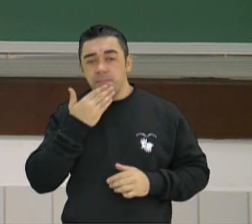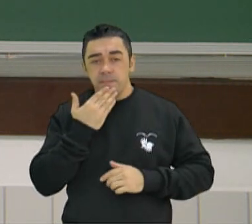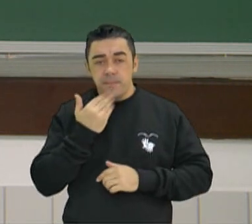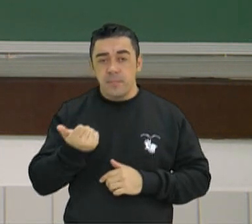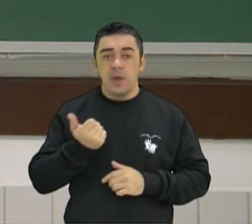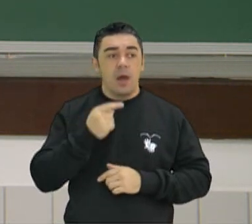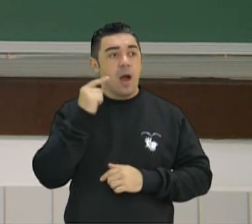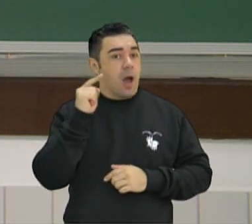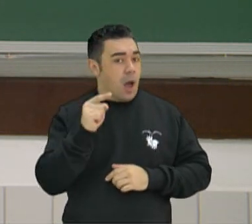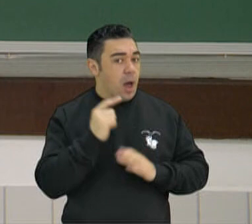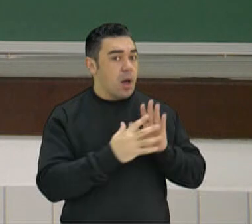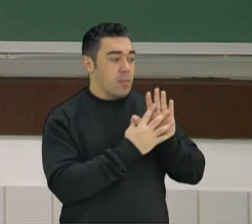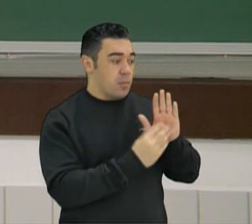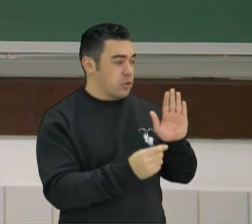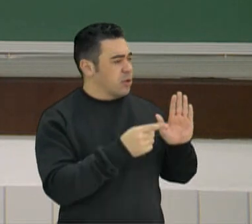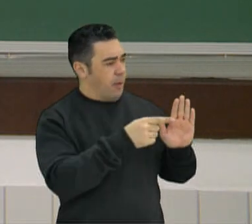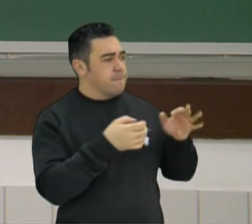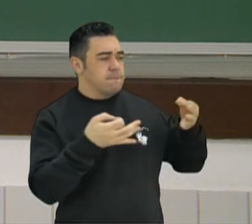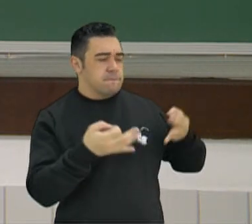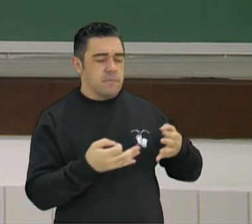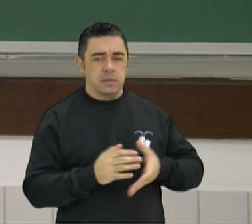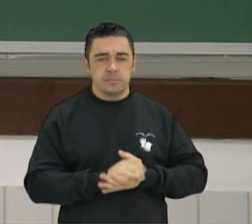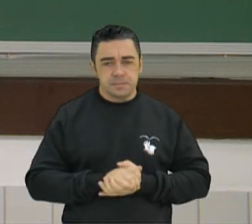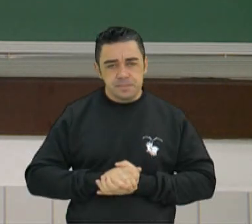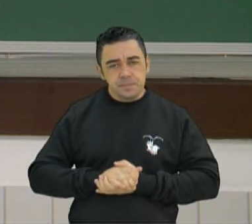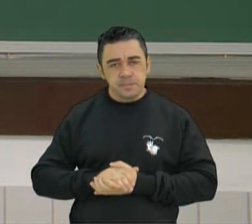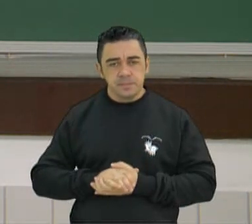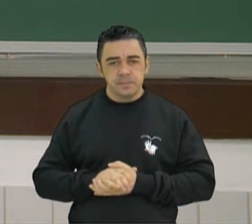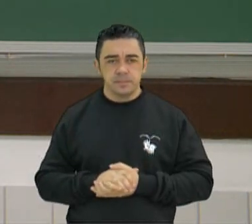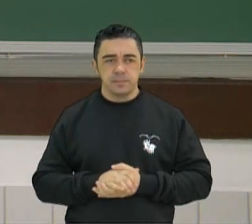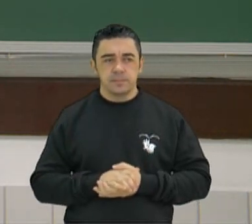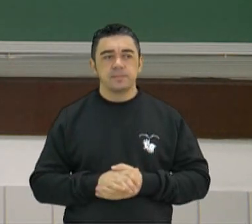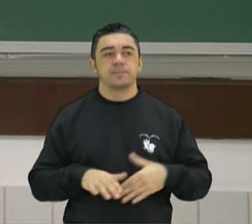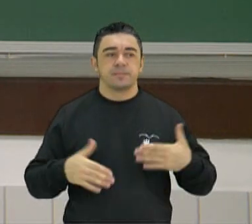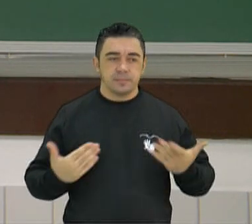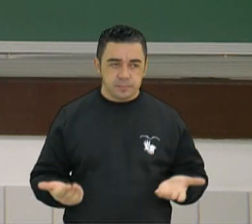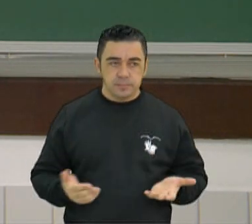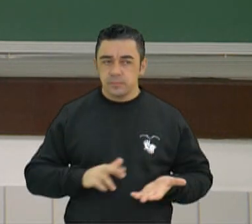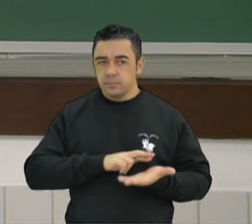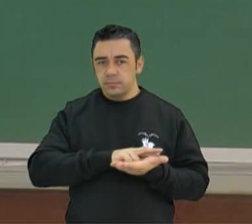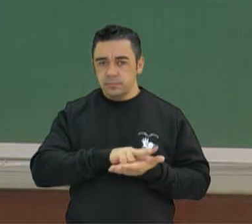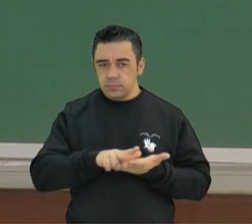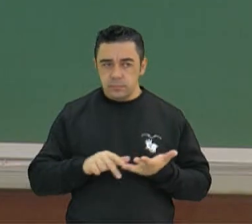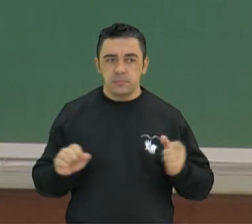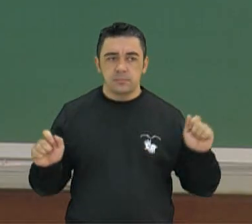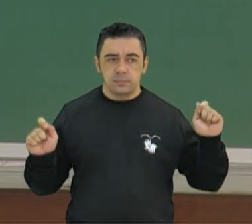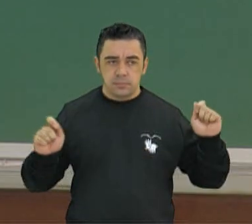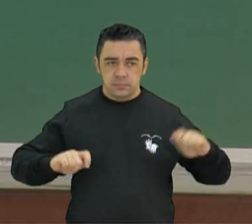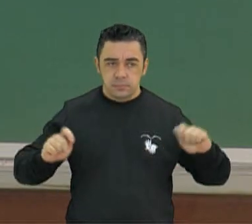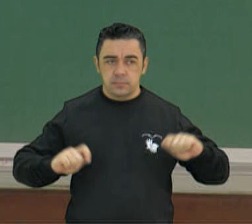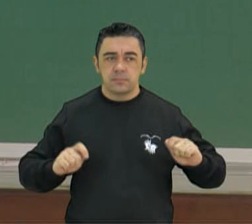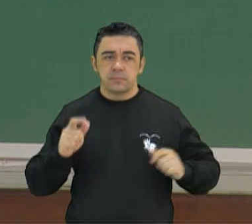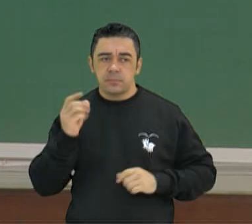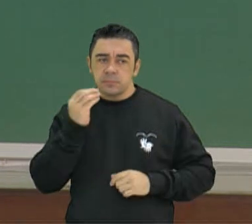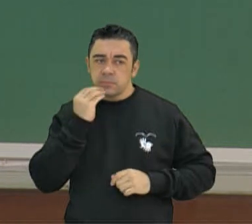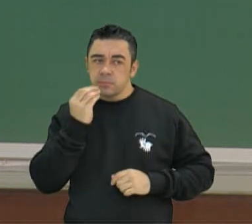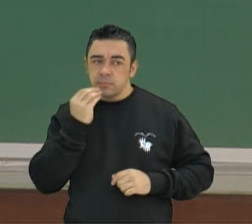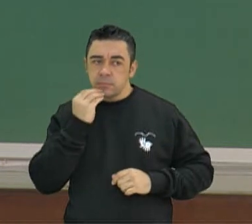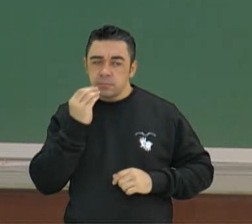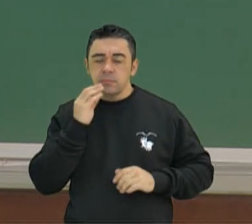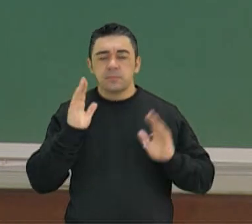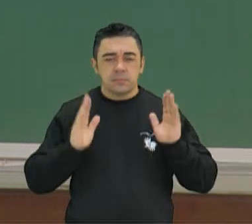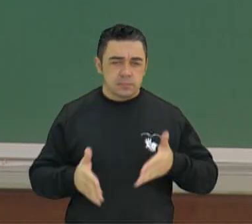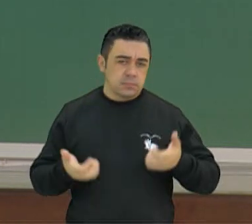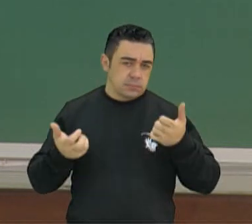aquele modelo considerado ideal. E aí são muitas possibilidades para se alcançar esse modelo, conforme nós